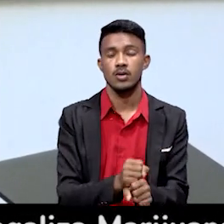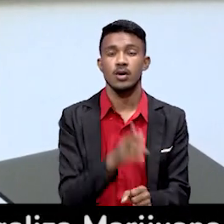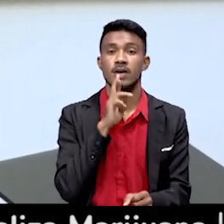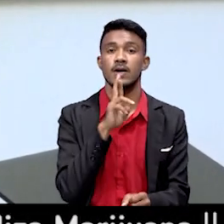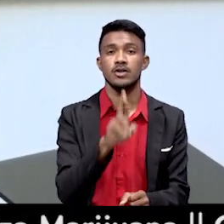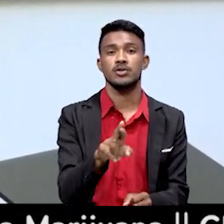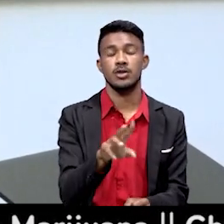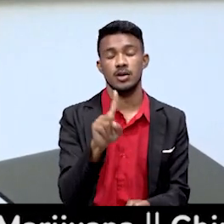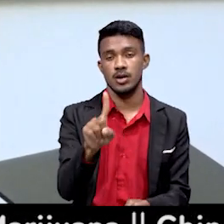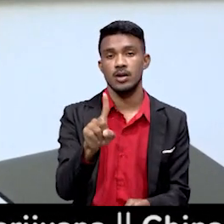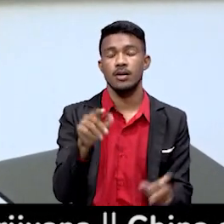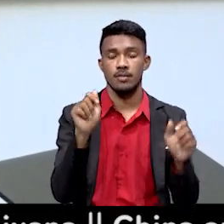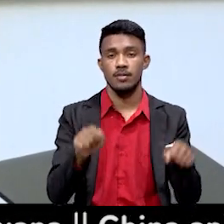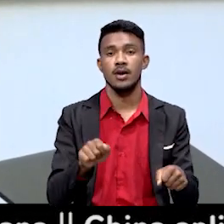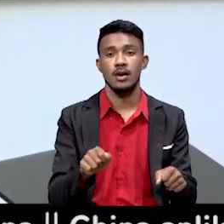memak